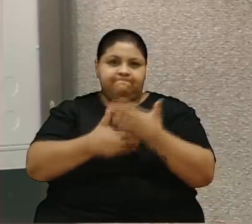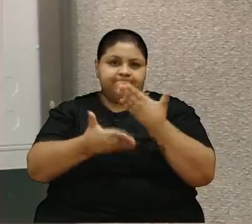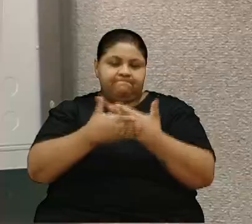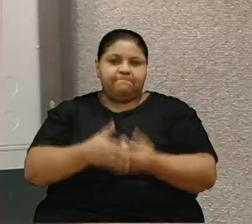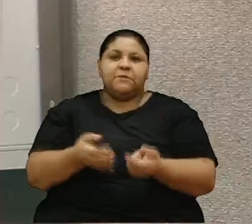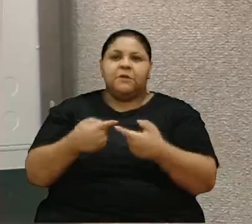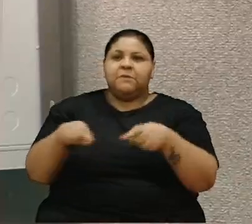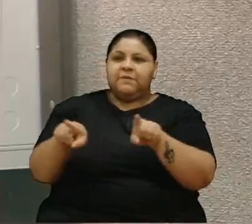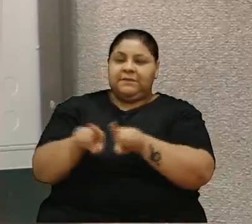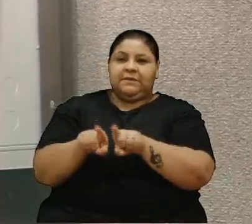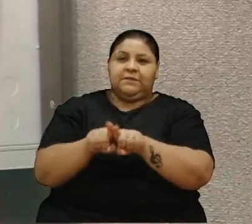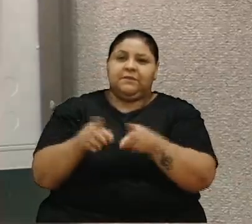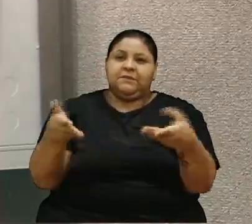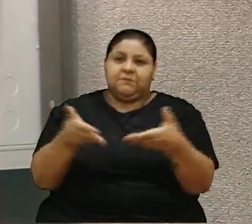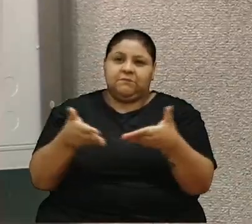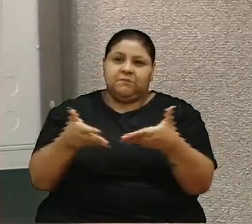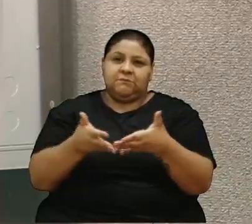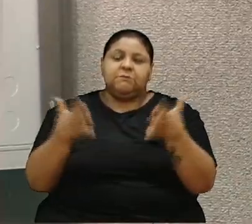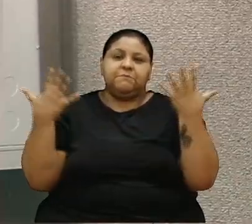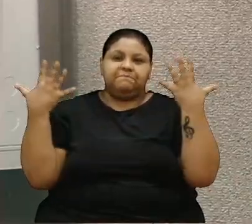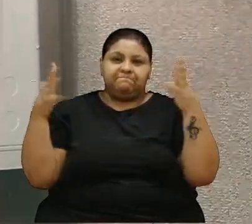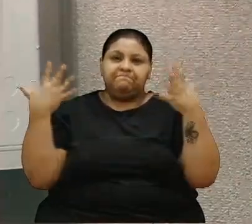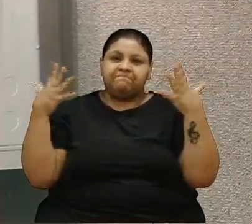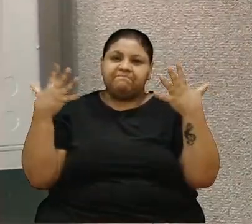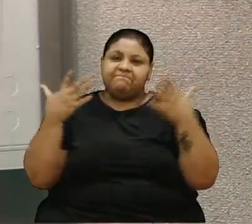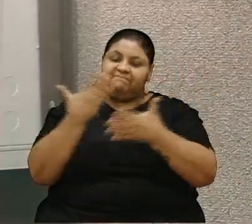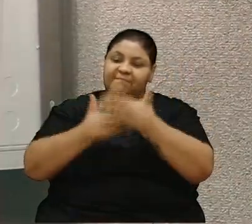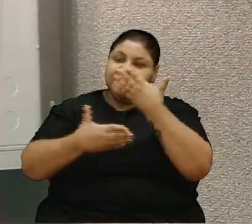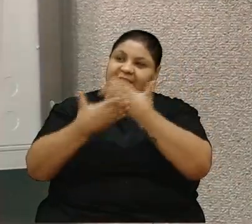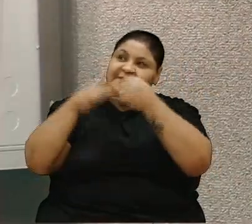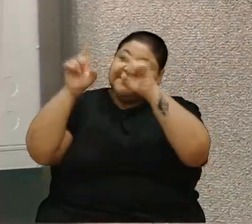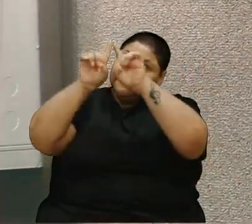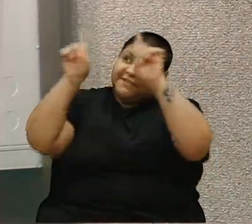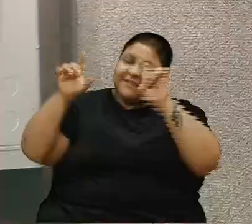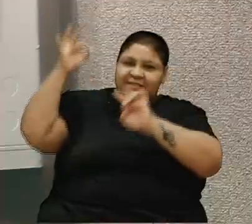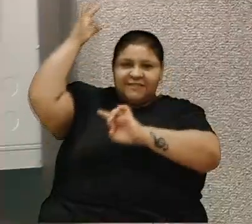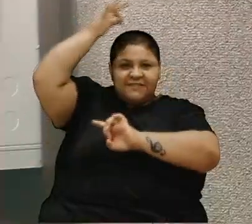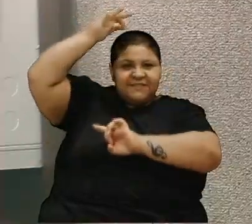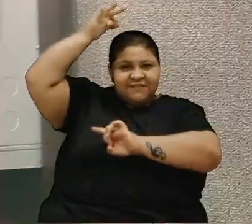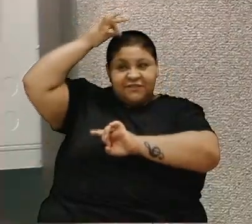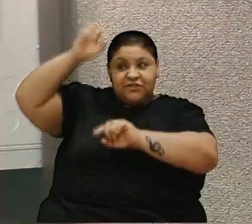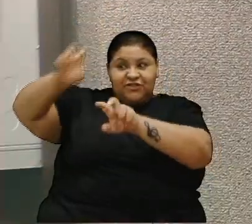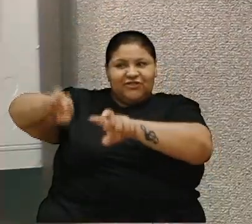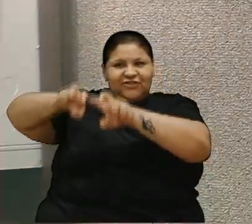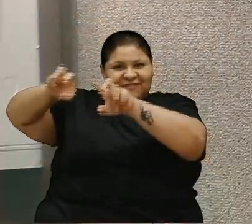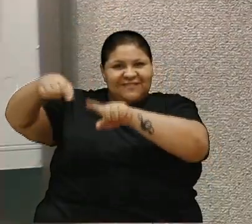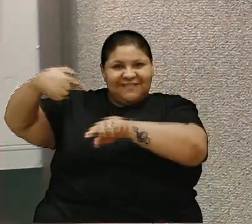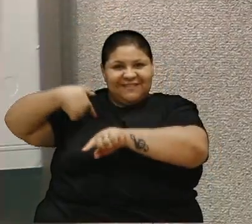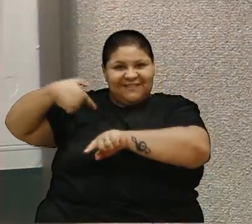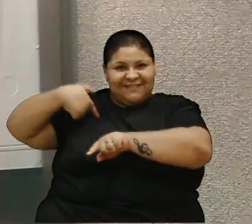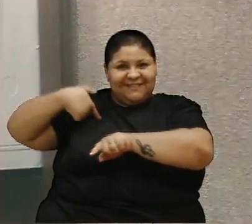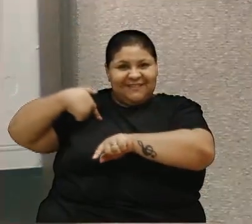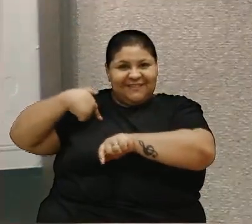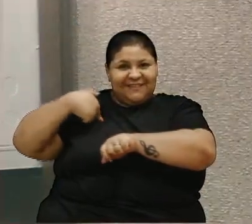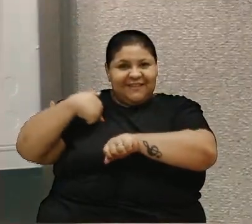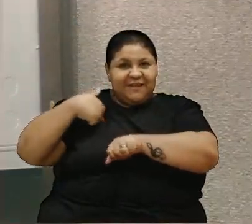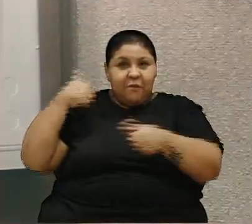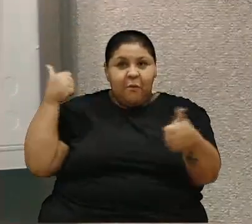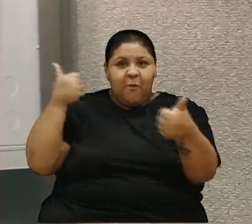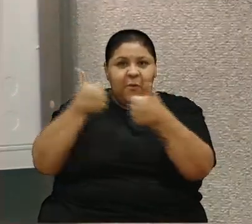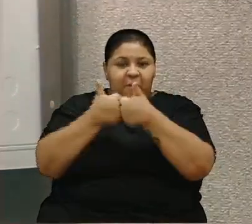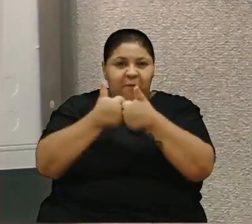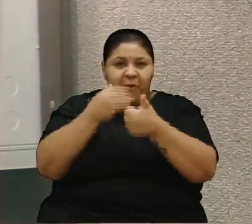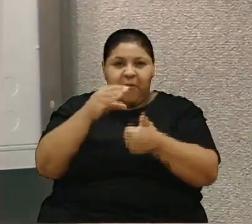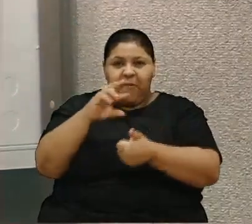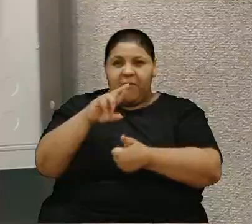também aqui hoje eu queria parabenizar toda essa equipe do Divino, de Vila Seca. Eu sou muito próximo a vocês, Criúva,